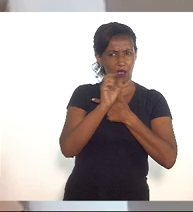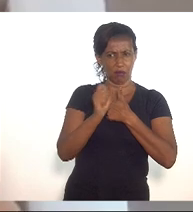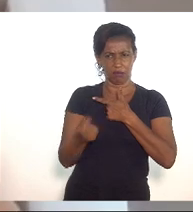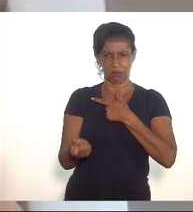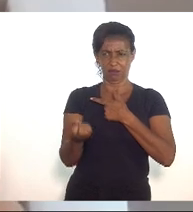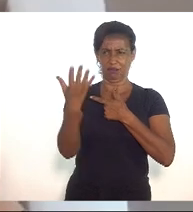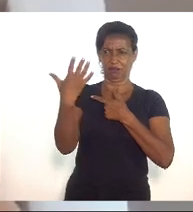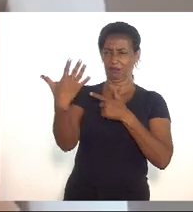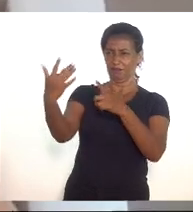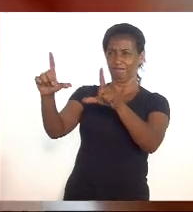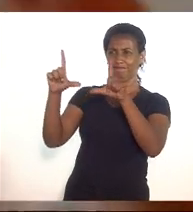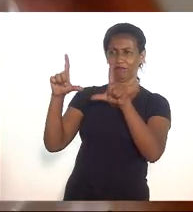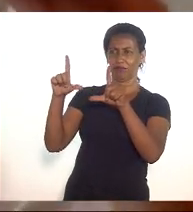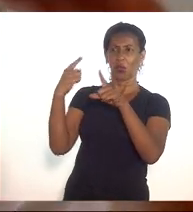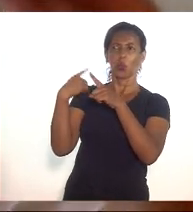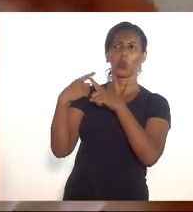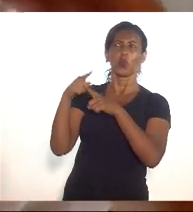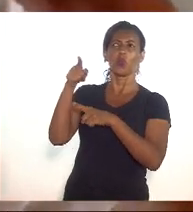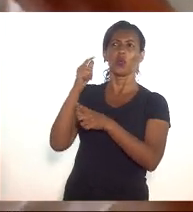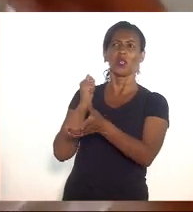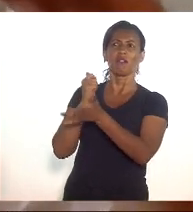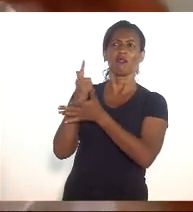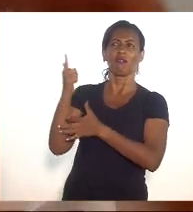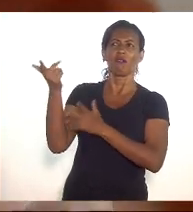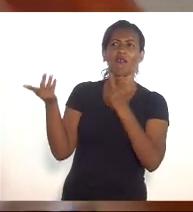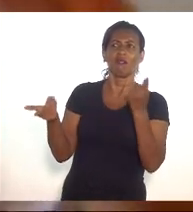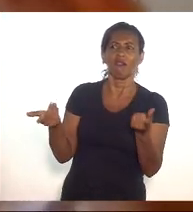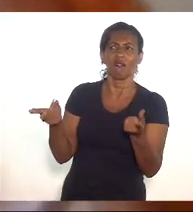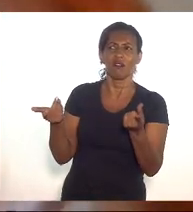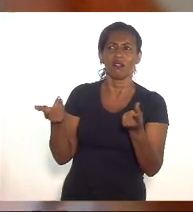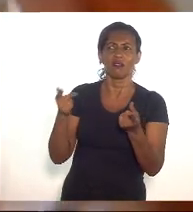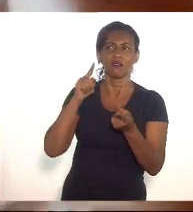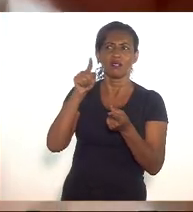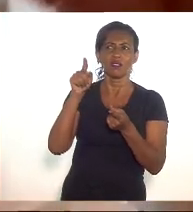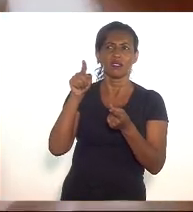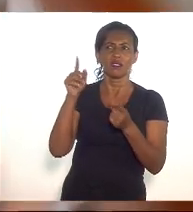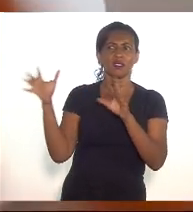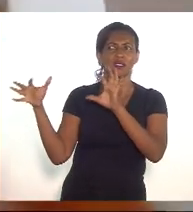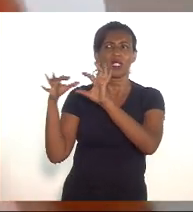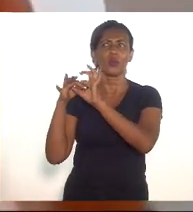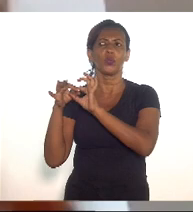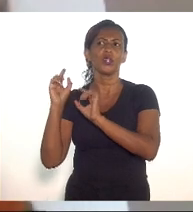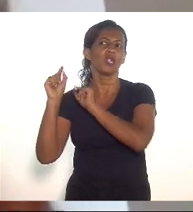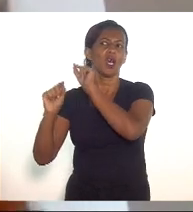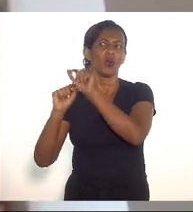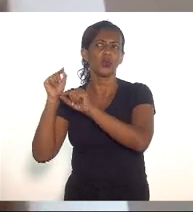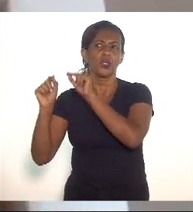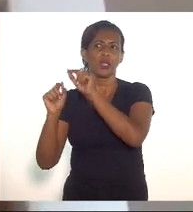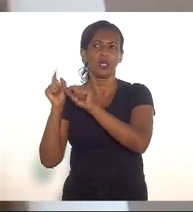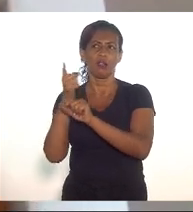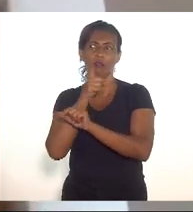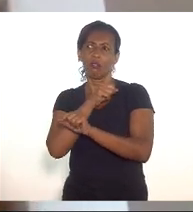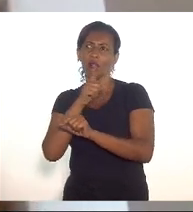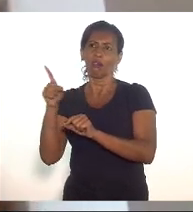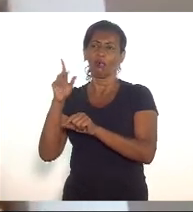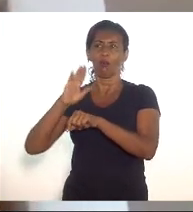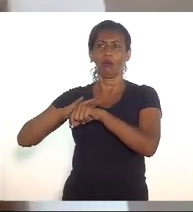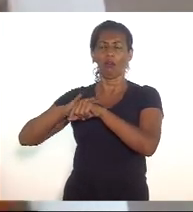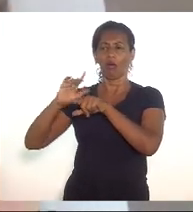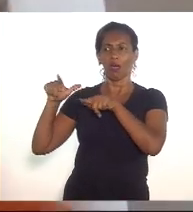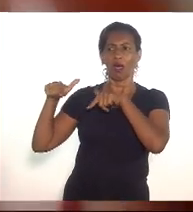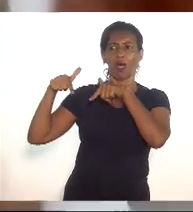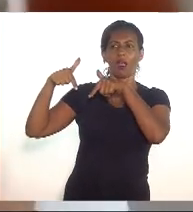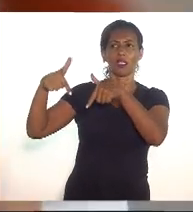opa, por que que está fazendo isso e ligado ao quê, já que não foi uma ação